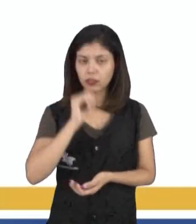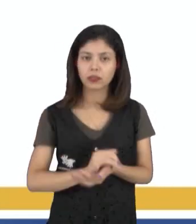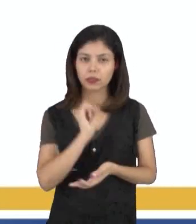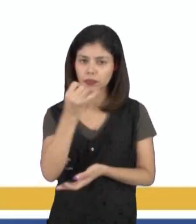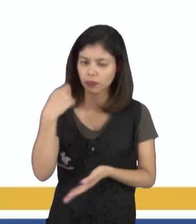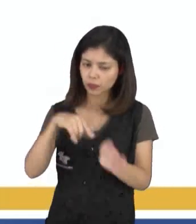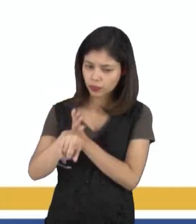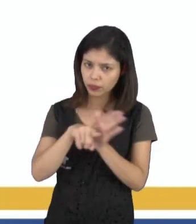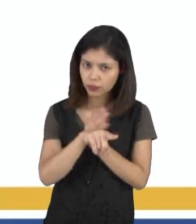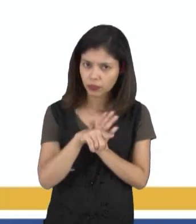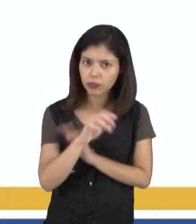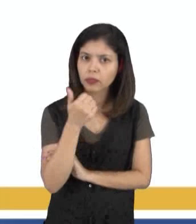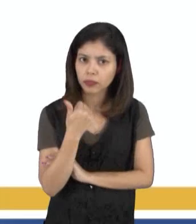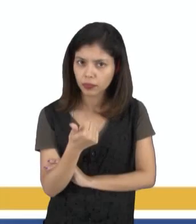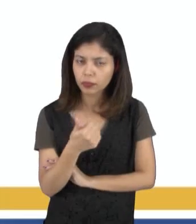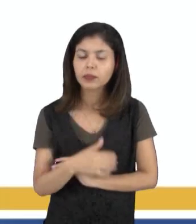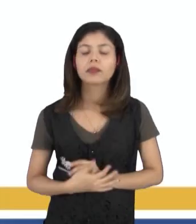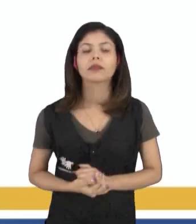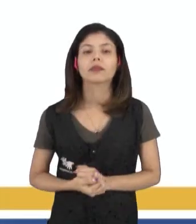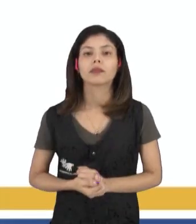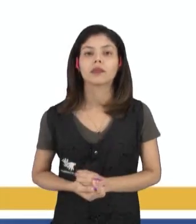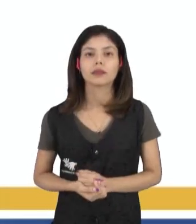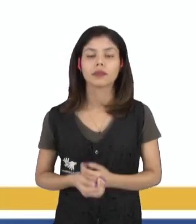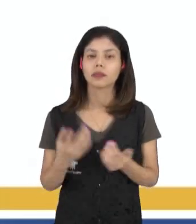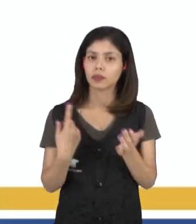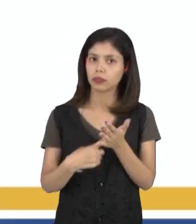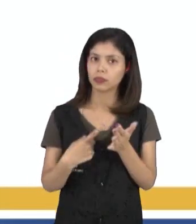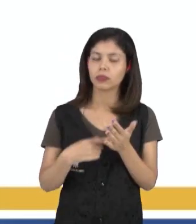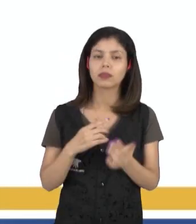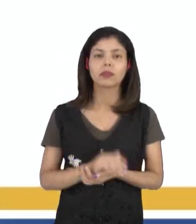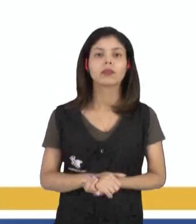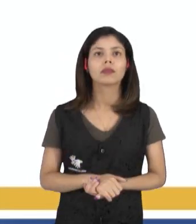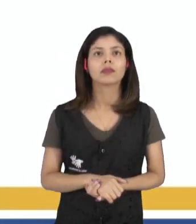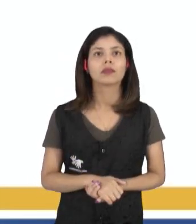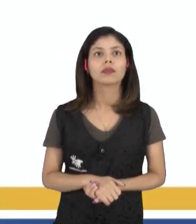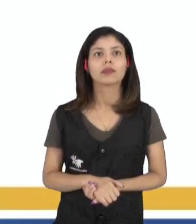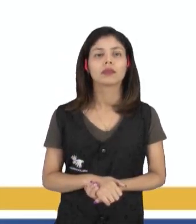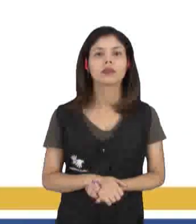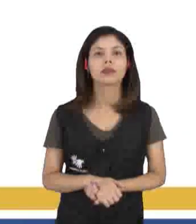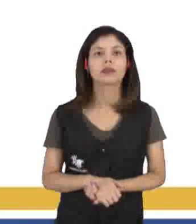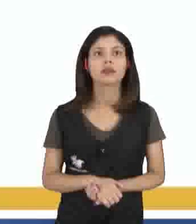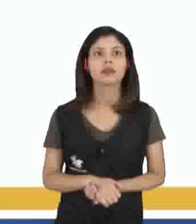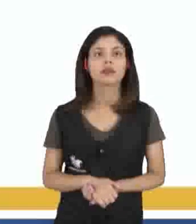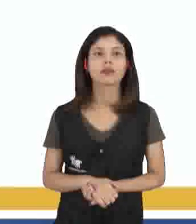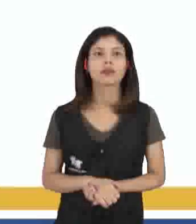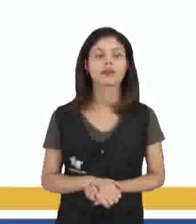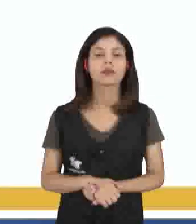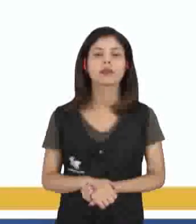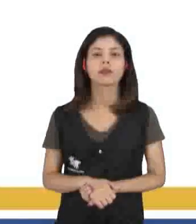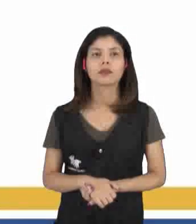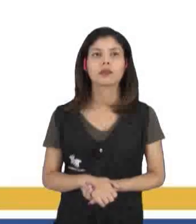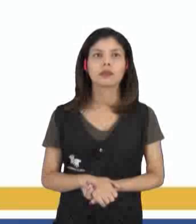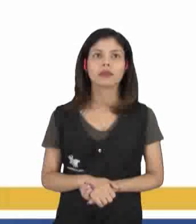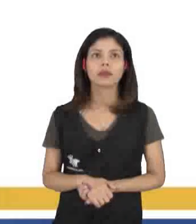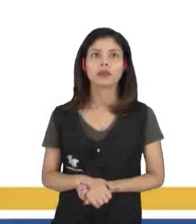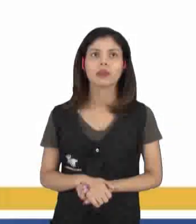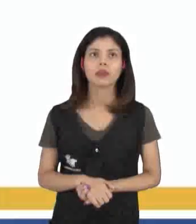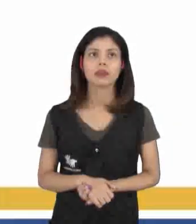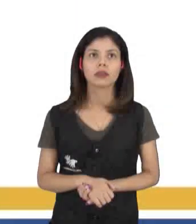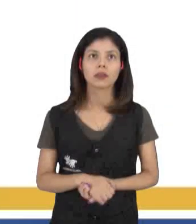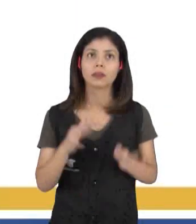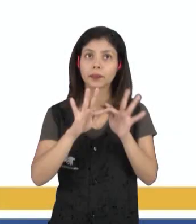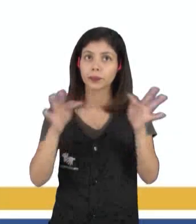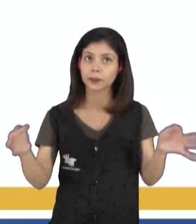você pesquisar, tá? É uma condição. Vamos ver aqui uma